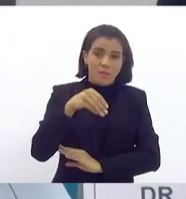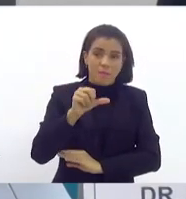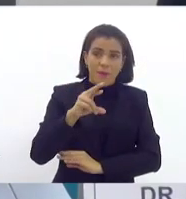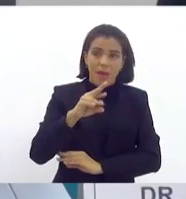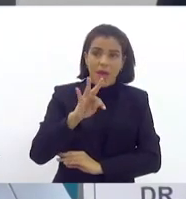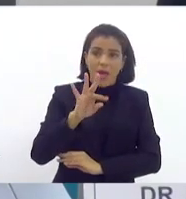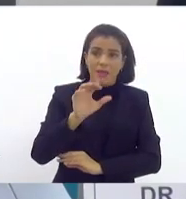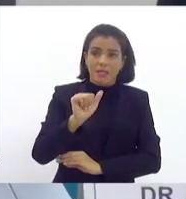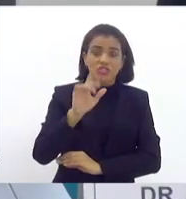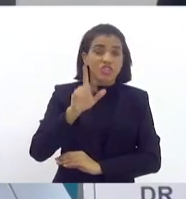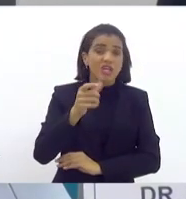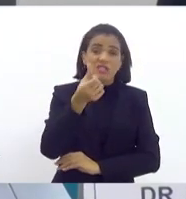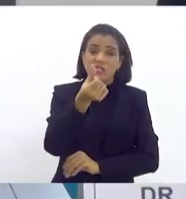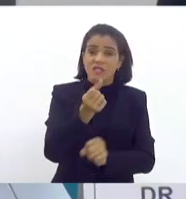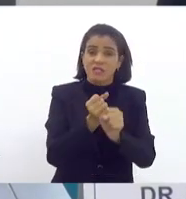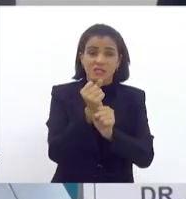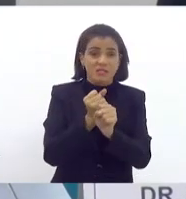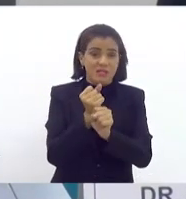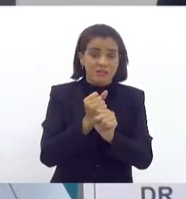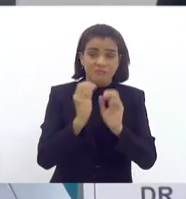objeto.